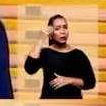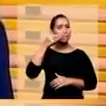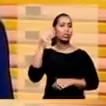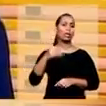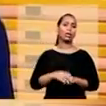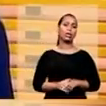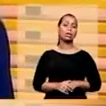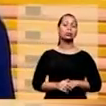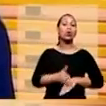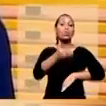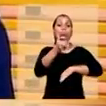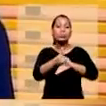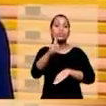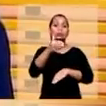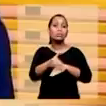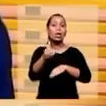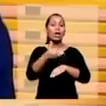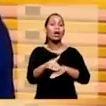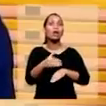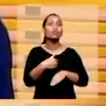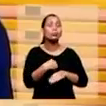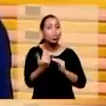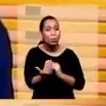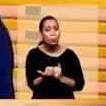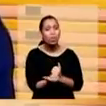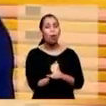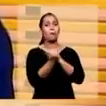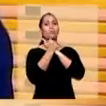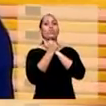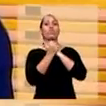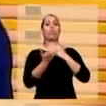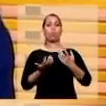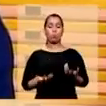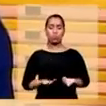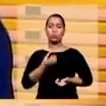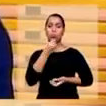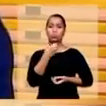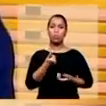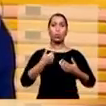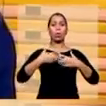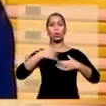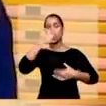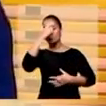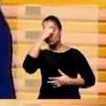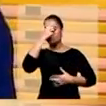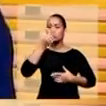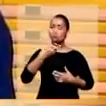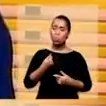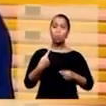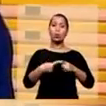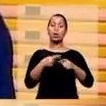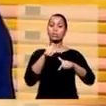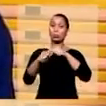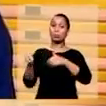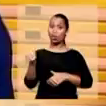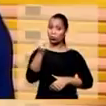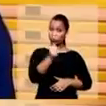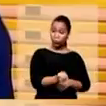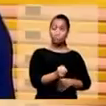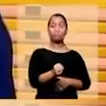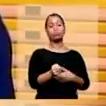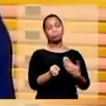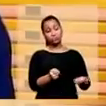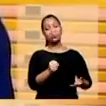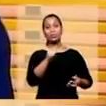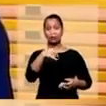O estágio ele dá o apoio emocional e de orientação de uma forma mais tranquila para ele entrar no mercado de trabalho. Então,